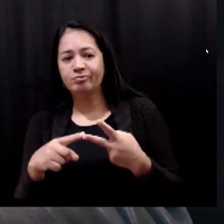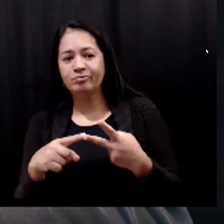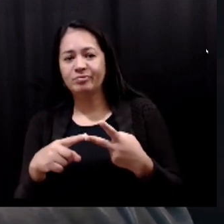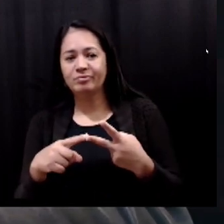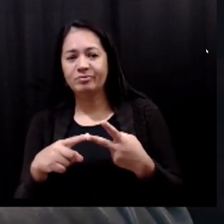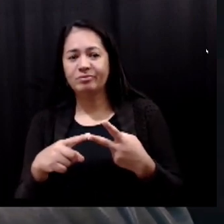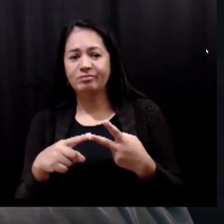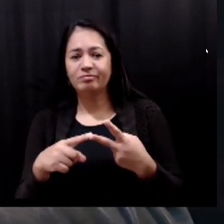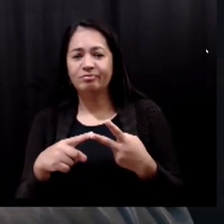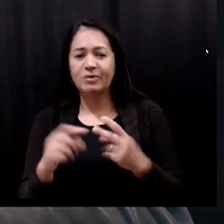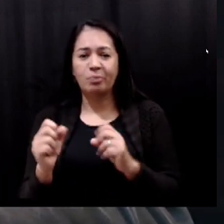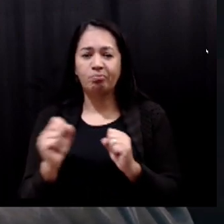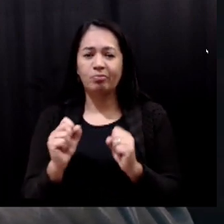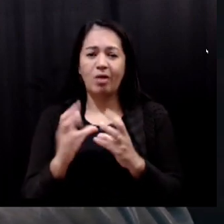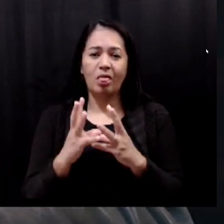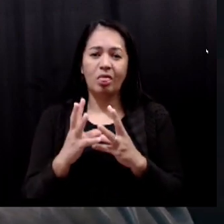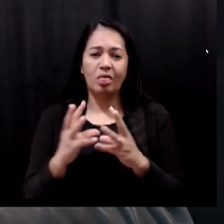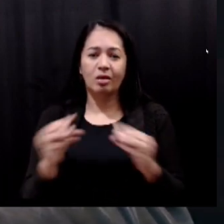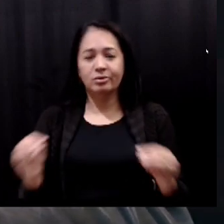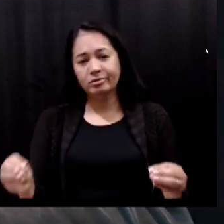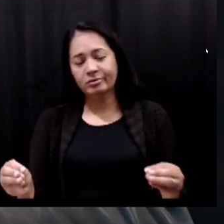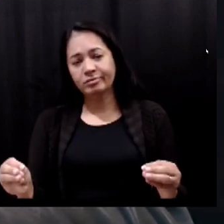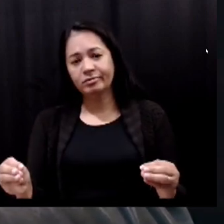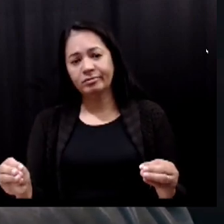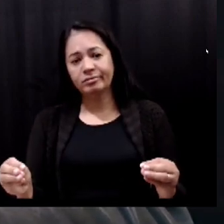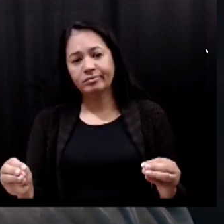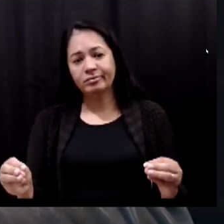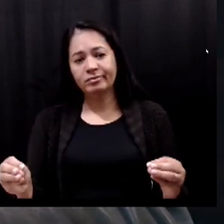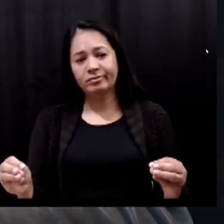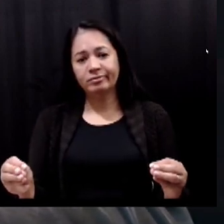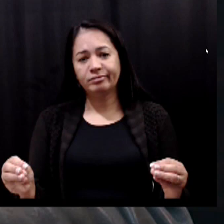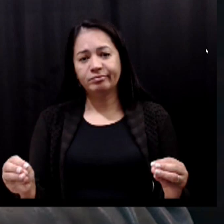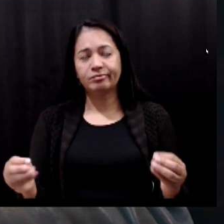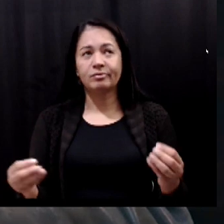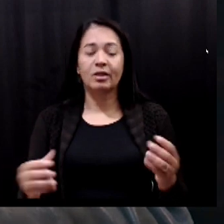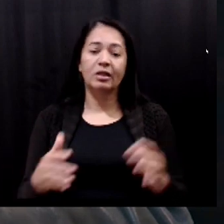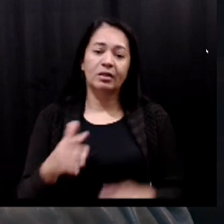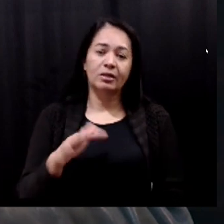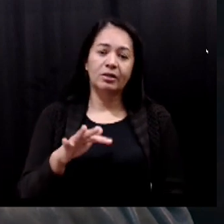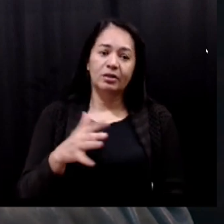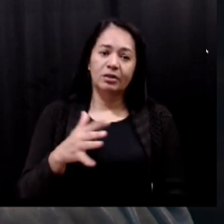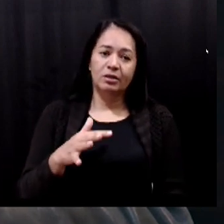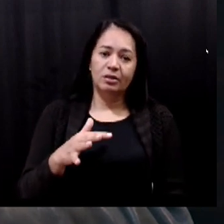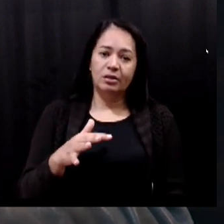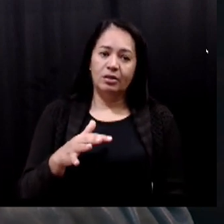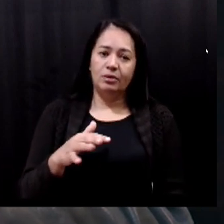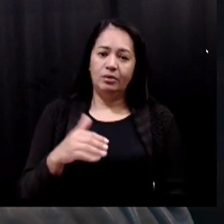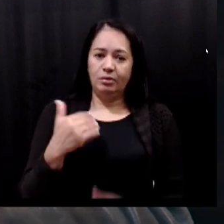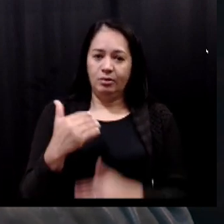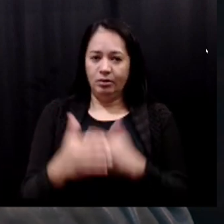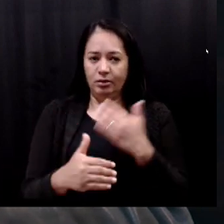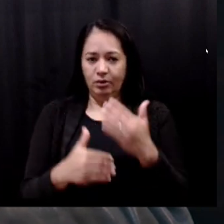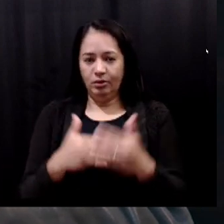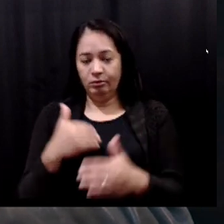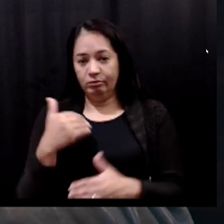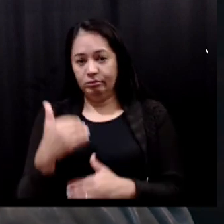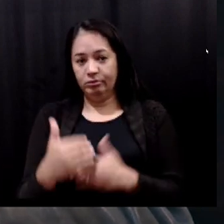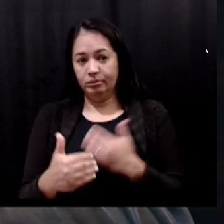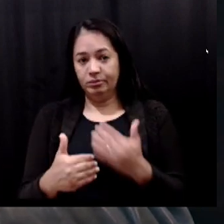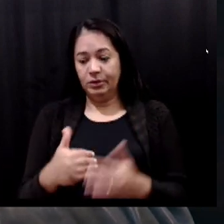impotência, né? E que muitas vezes isso acaba conduzindo as pessoas, os